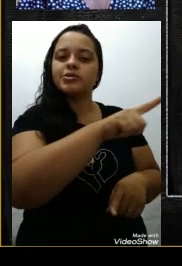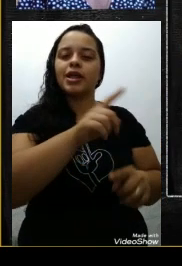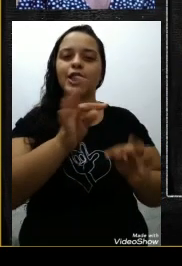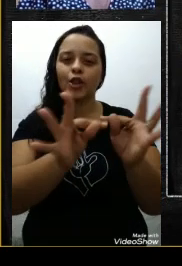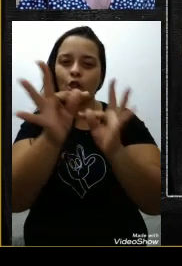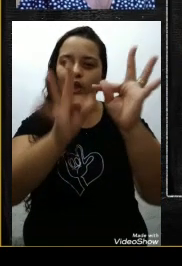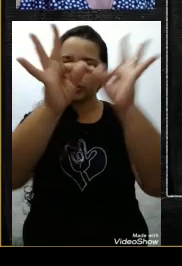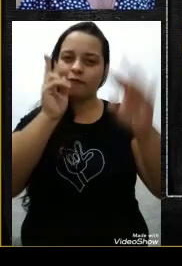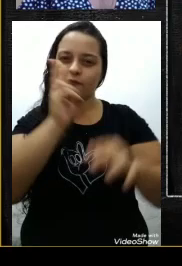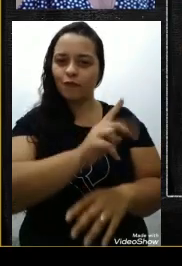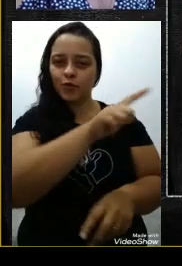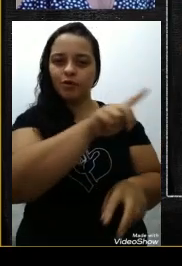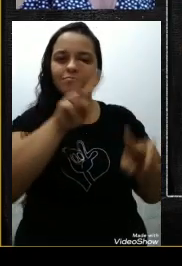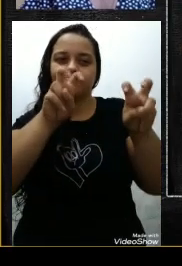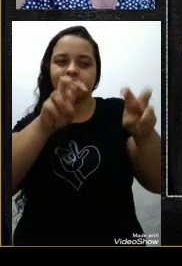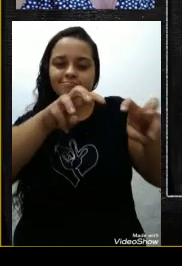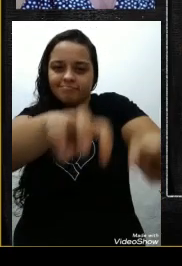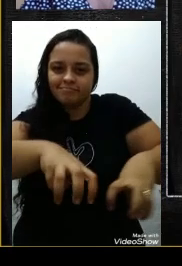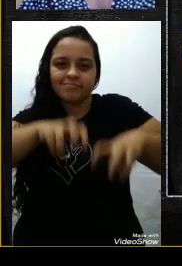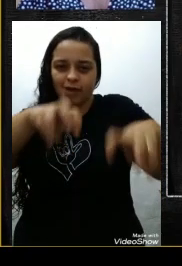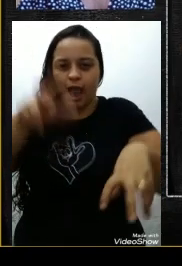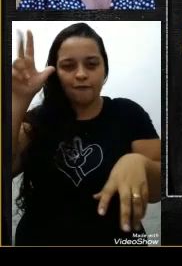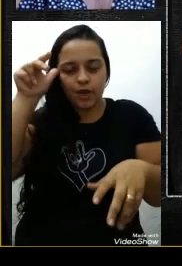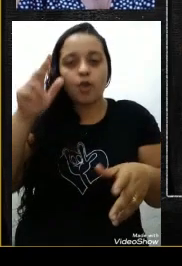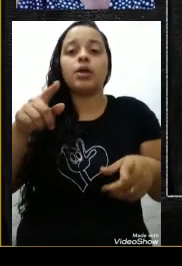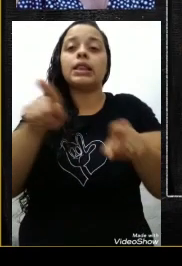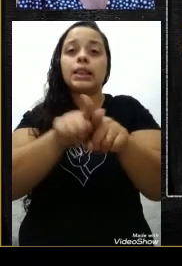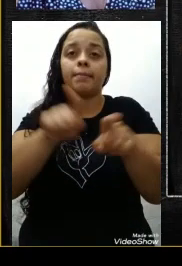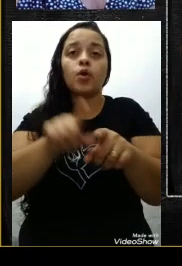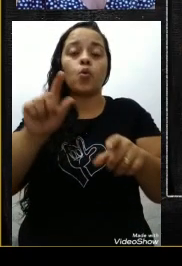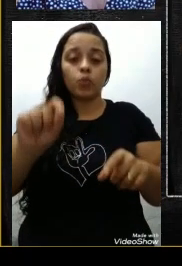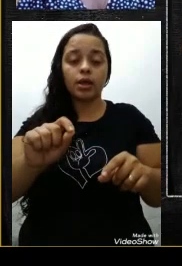também ampliado a quantidade de alimento disponível para a